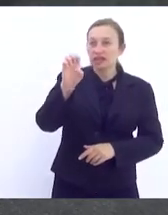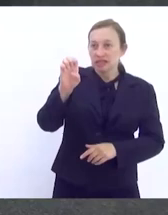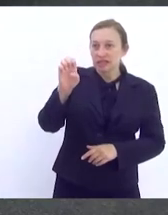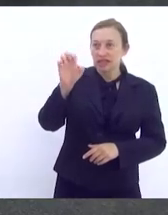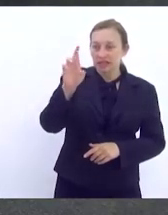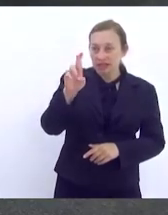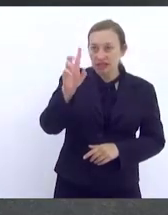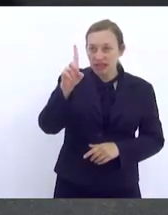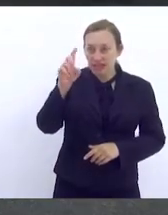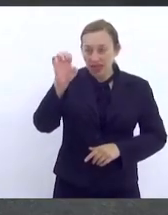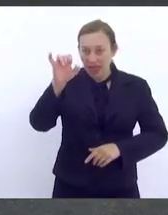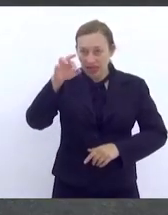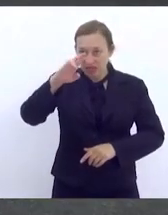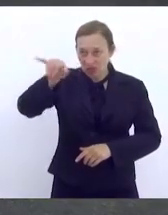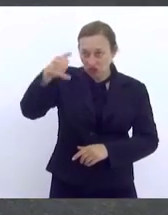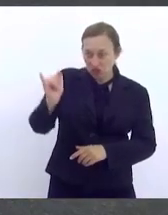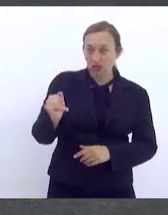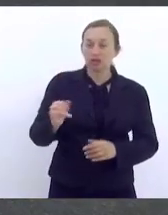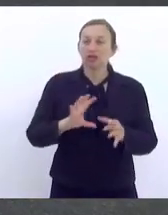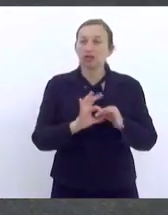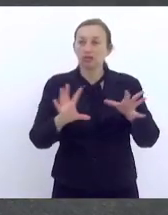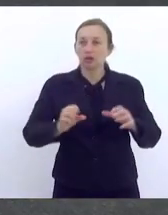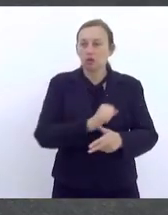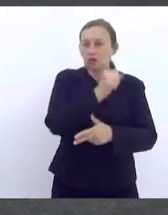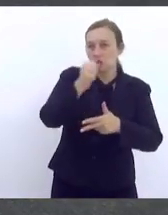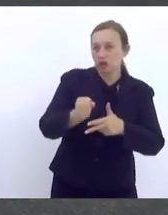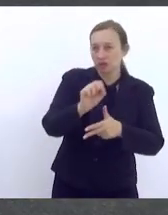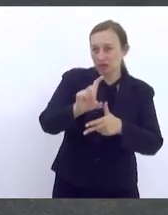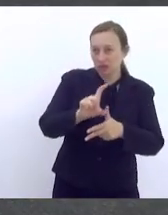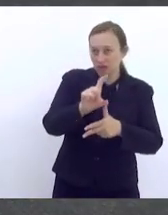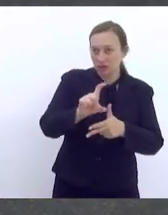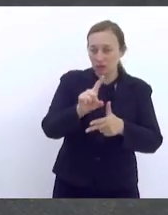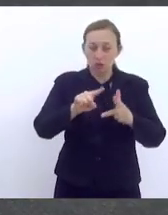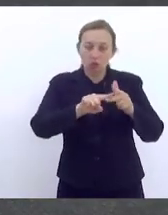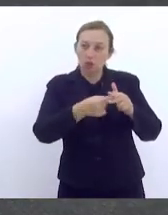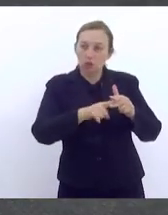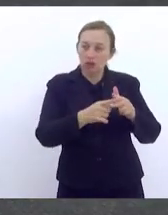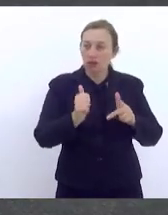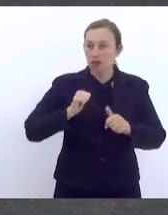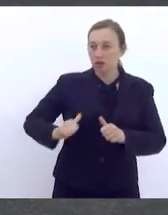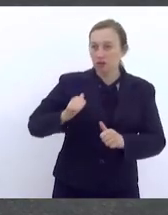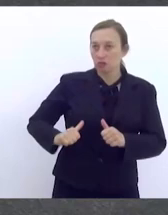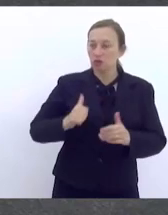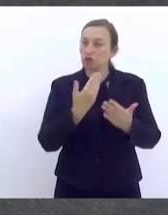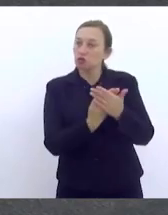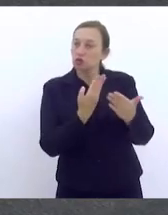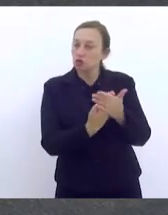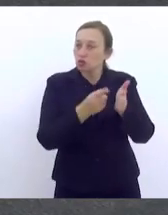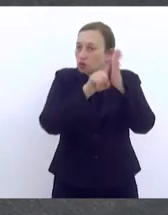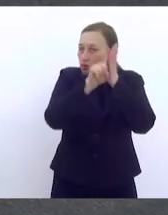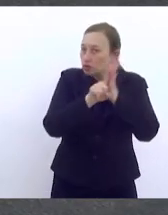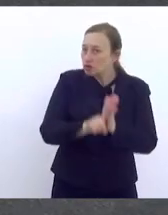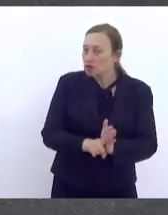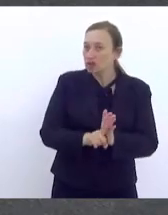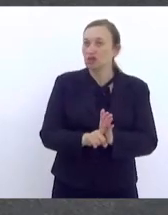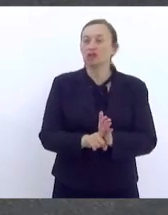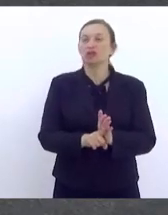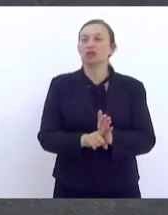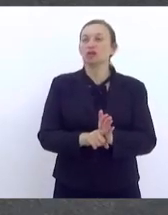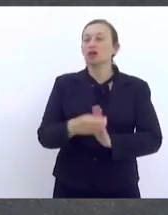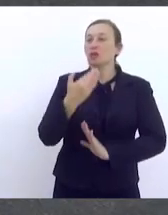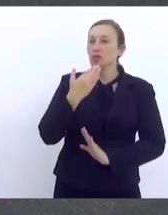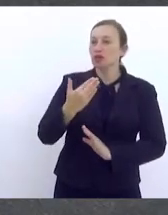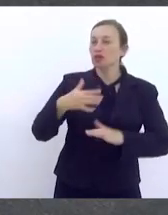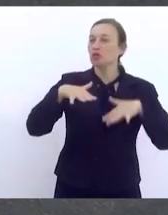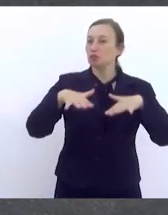barra 2023 que autoriza o poder executivo a reajustar as bolsas de estudo e pesquisas da fundação CCR uma reivindicação